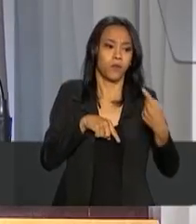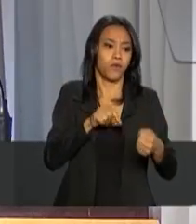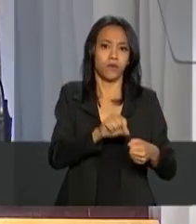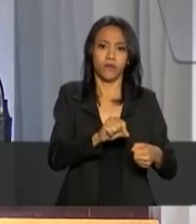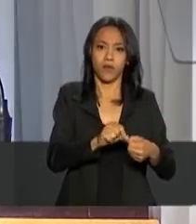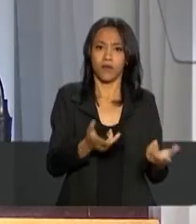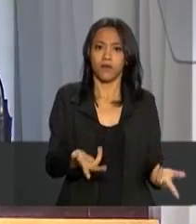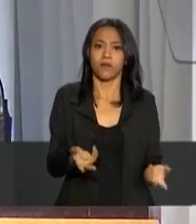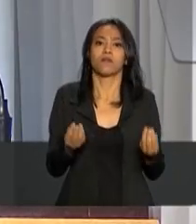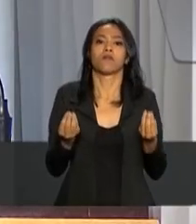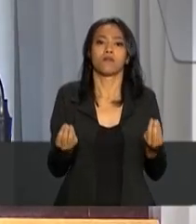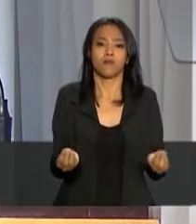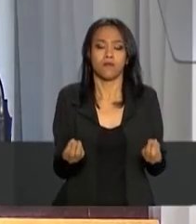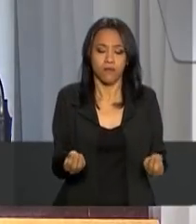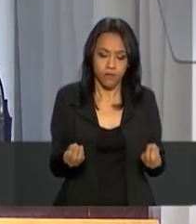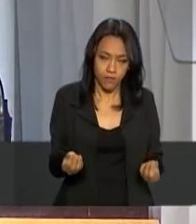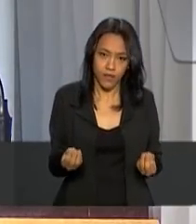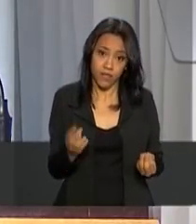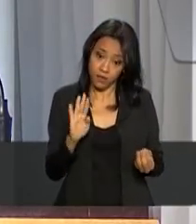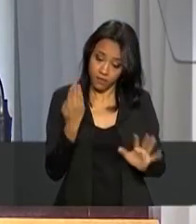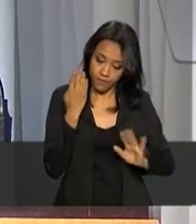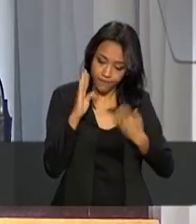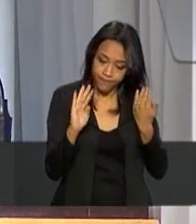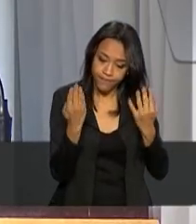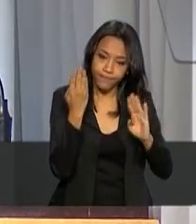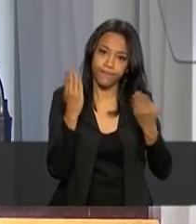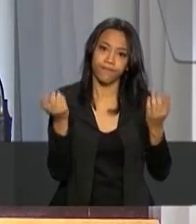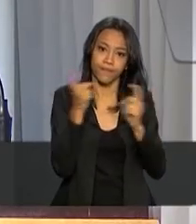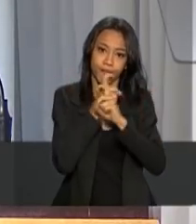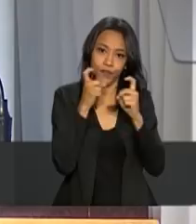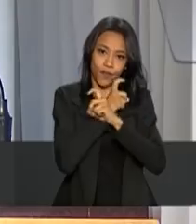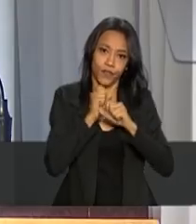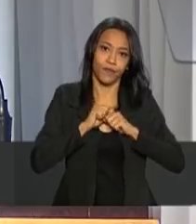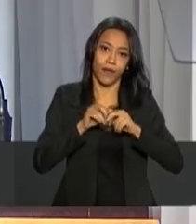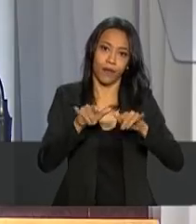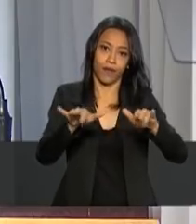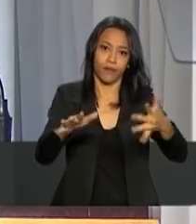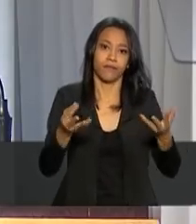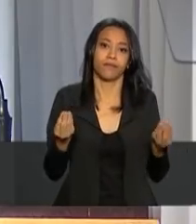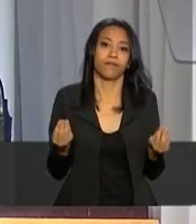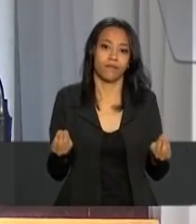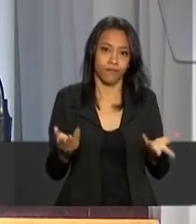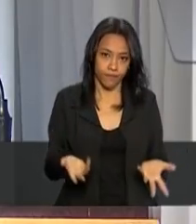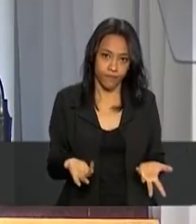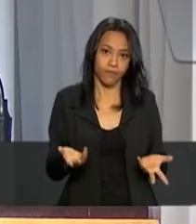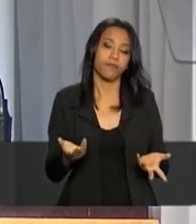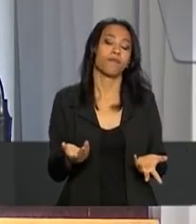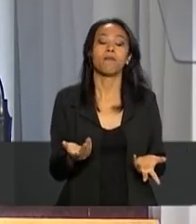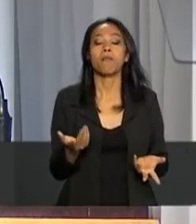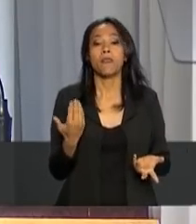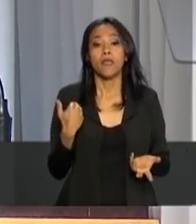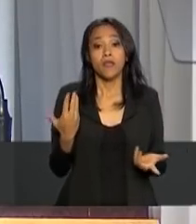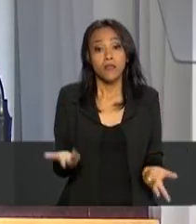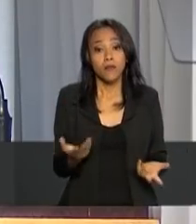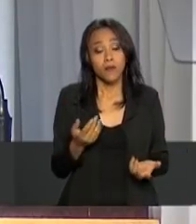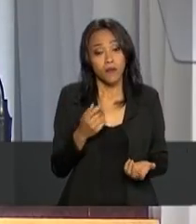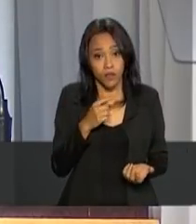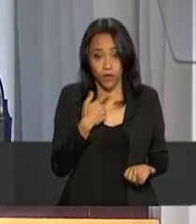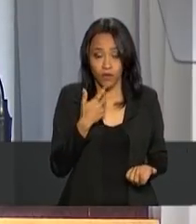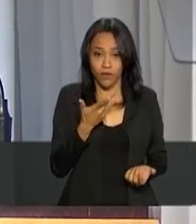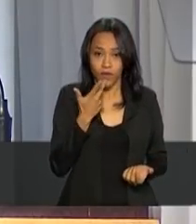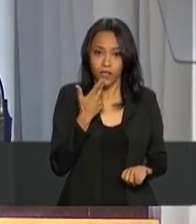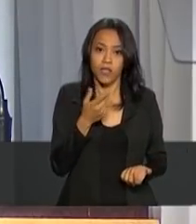lançar, digamos, eventuais falsidades, não é? Então, nós conseguimos precisamente isso. Então, eu dou o exemplo